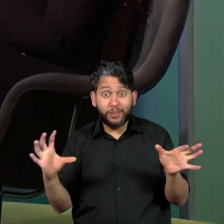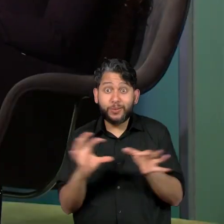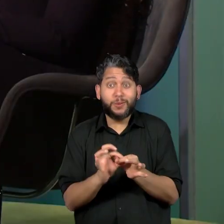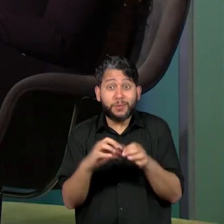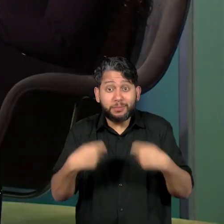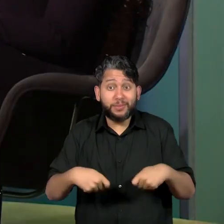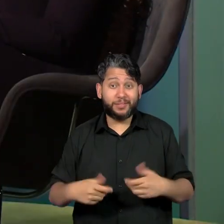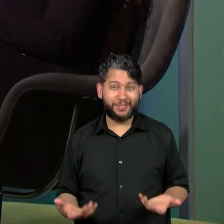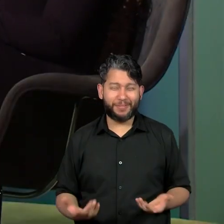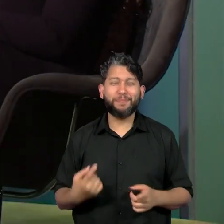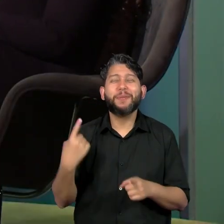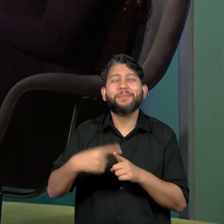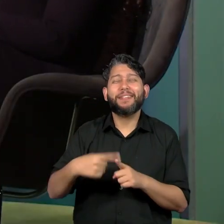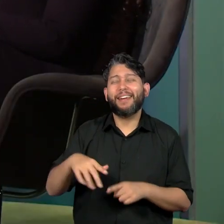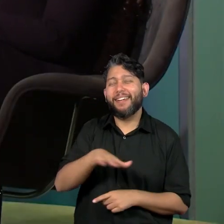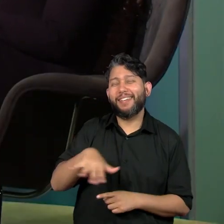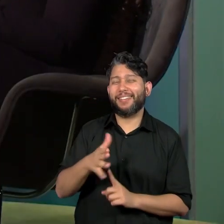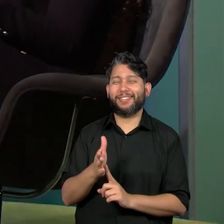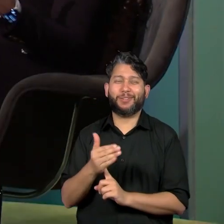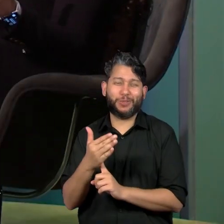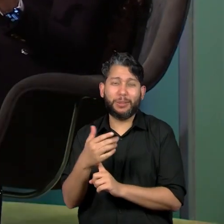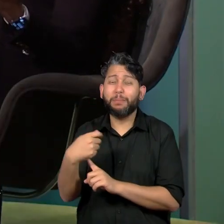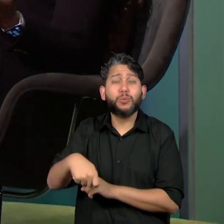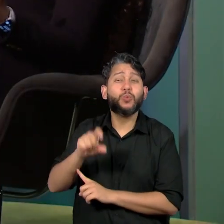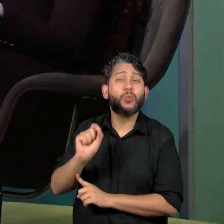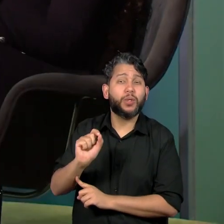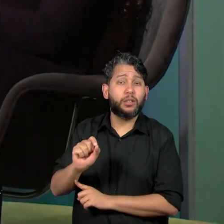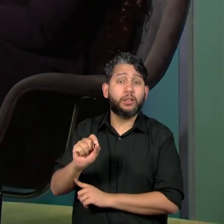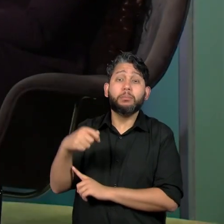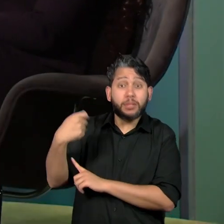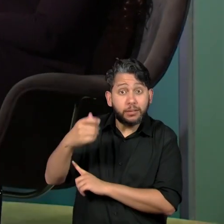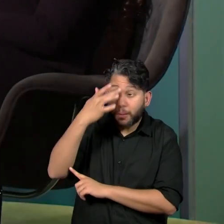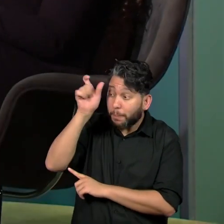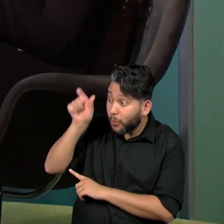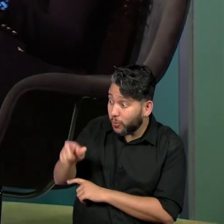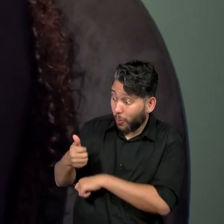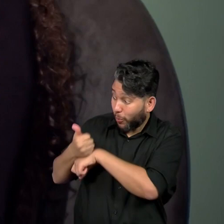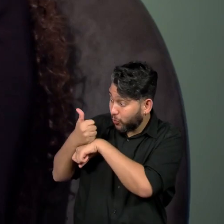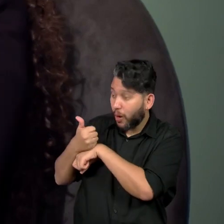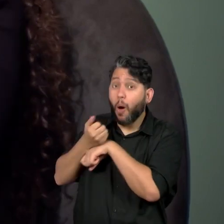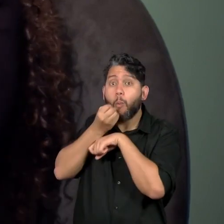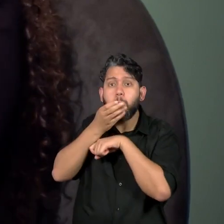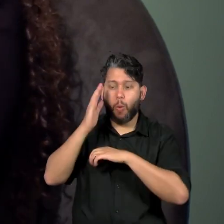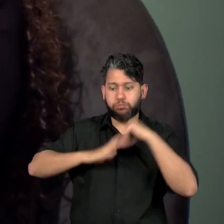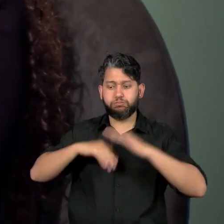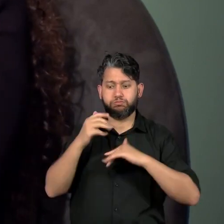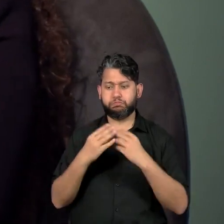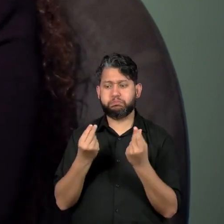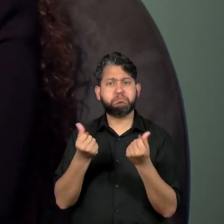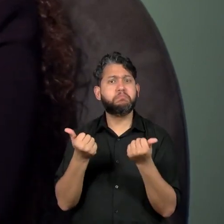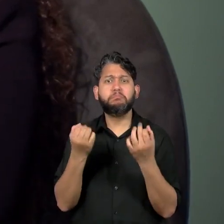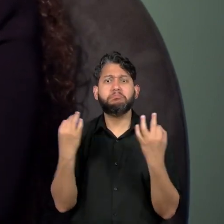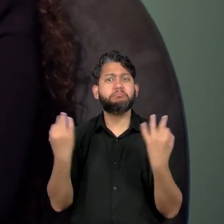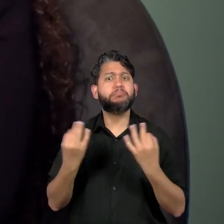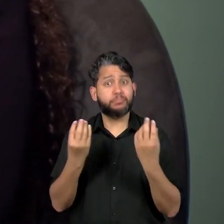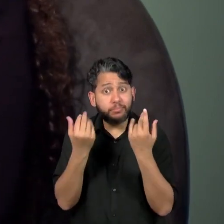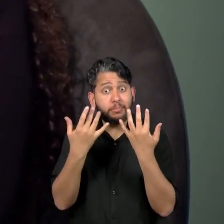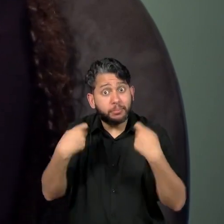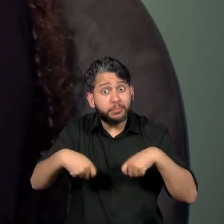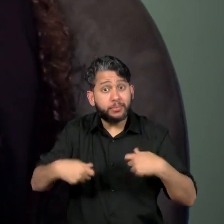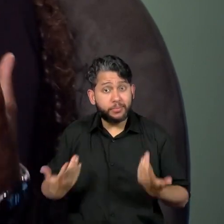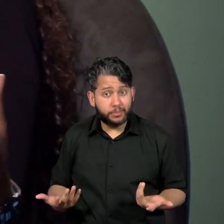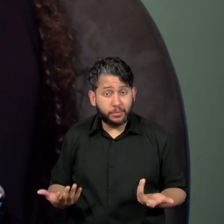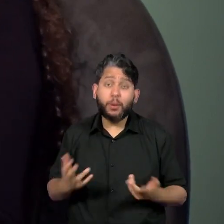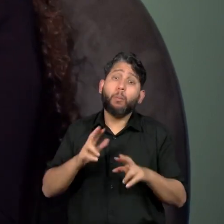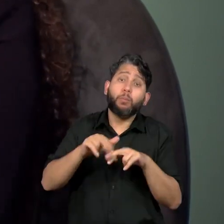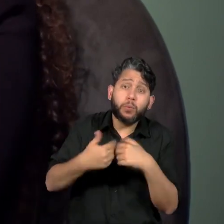precisa. A indústria de tecnologia, ela requer mão de obra qualificada. Né? Então, por que não promover esses encontros e fazer com que